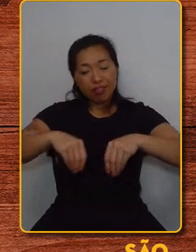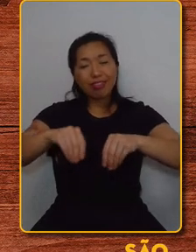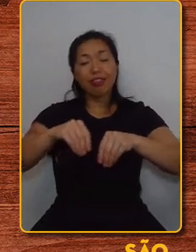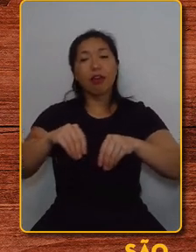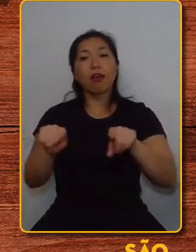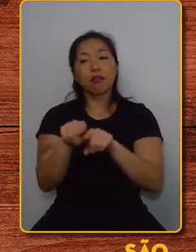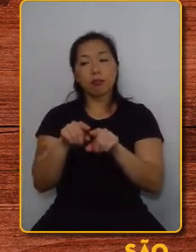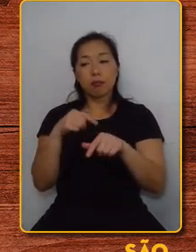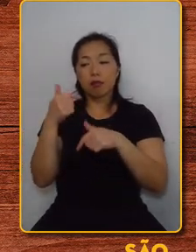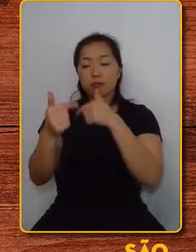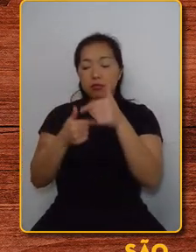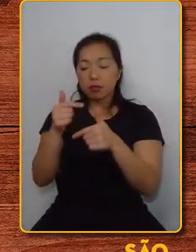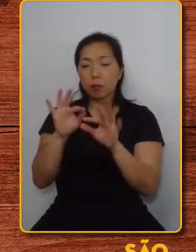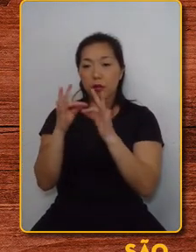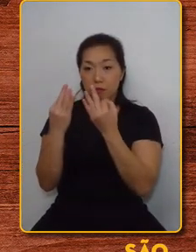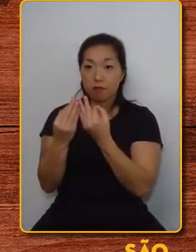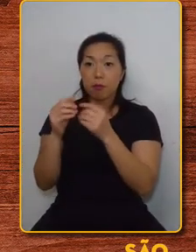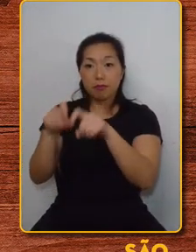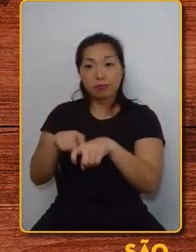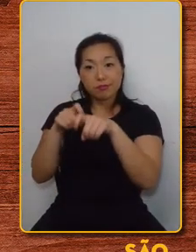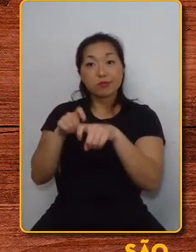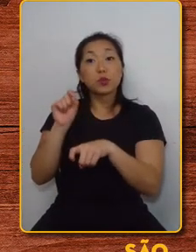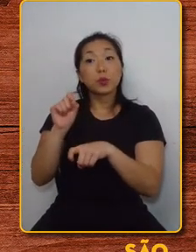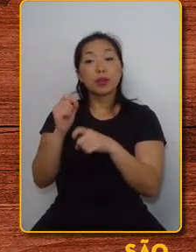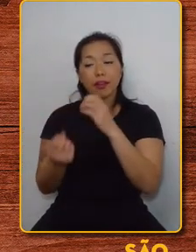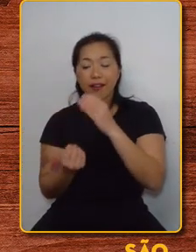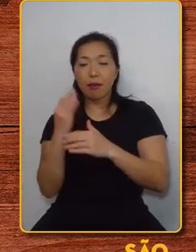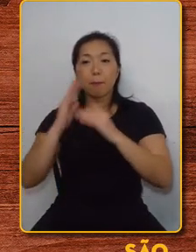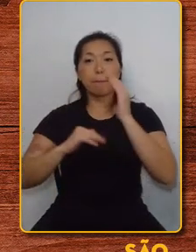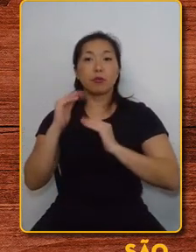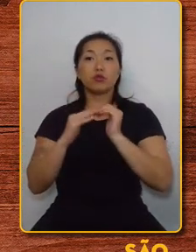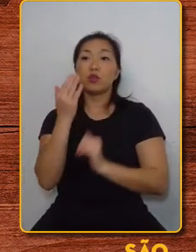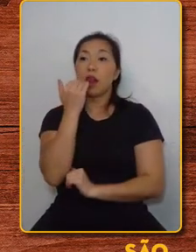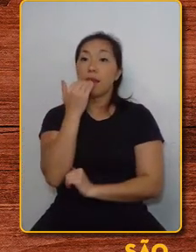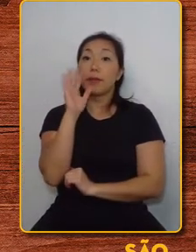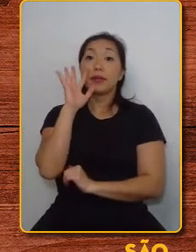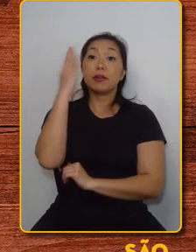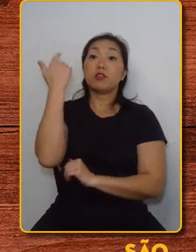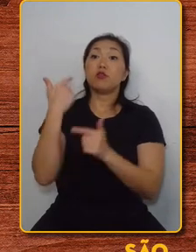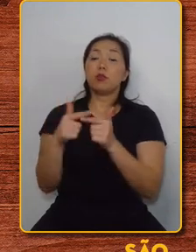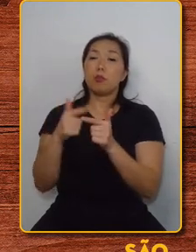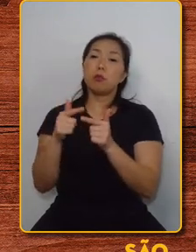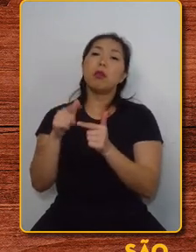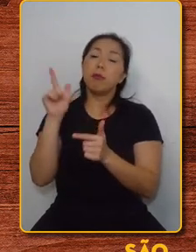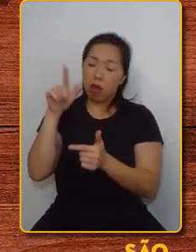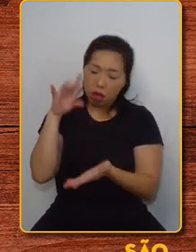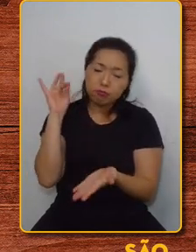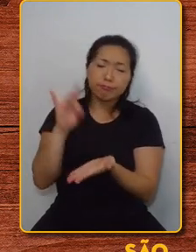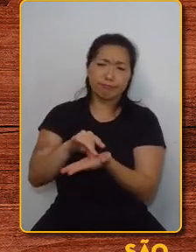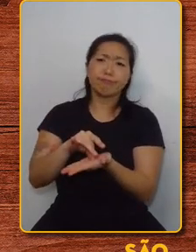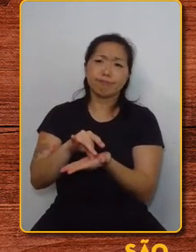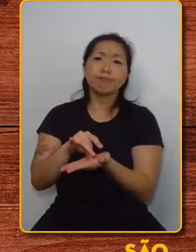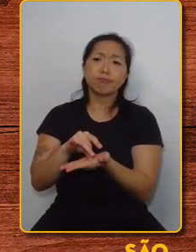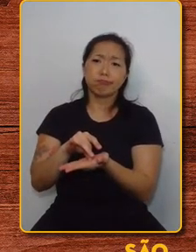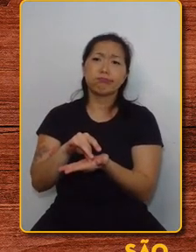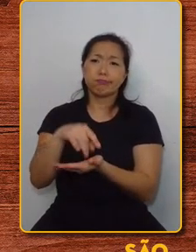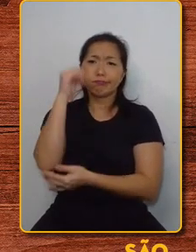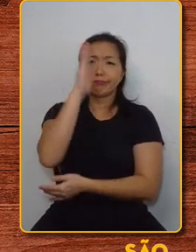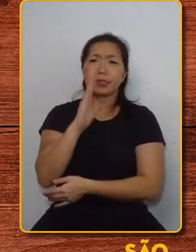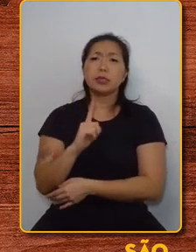reforma agrária, é a produção de alimentos. Para resolver um problema real que eu tenho no Brasil, com